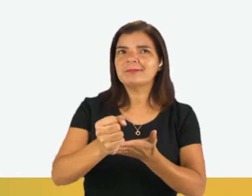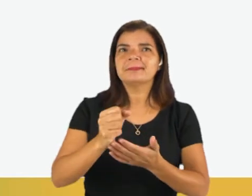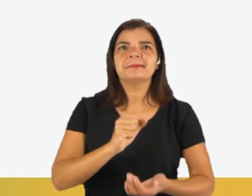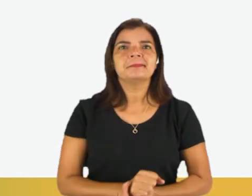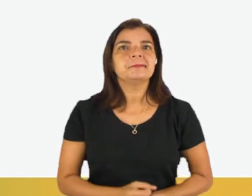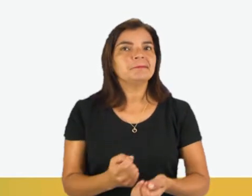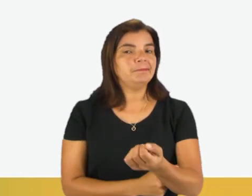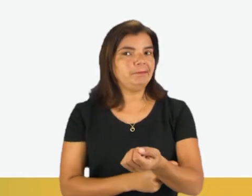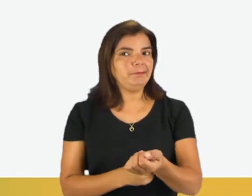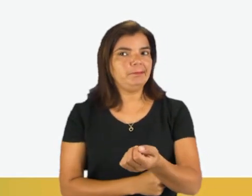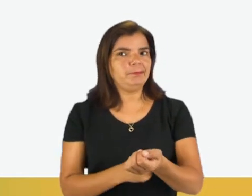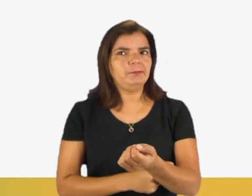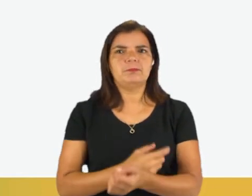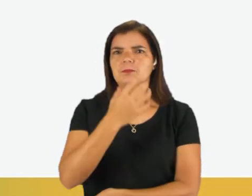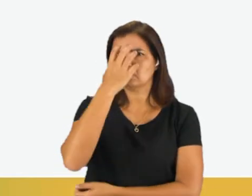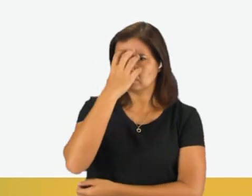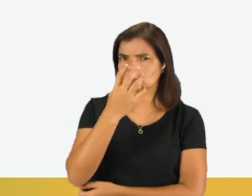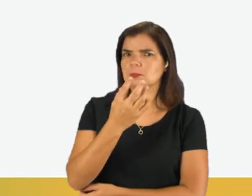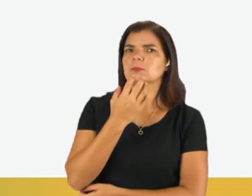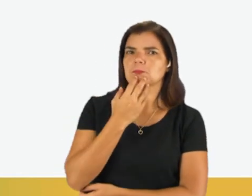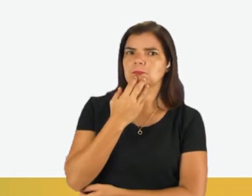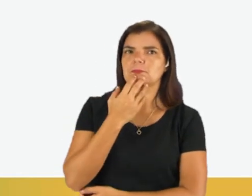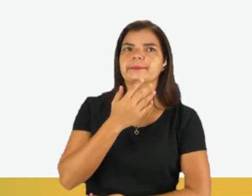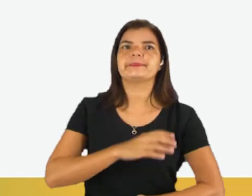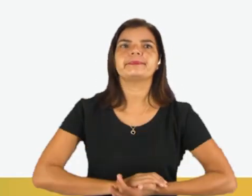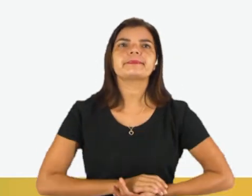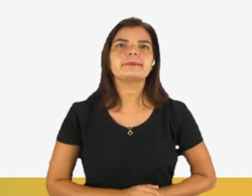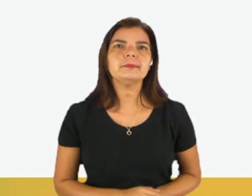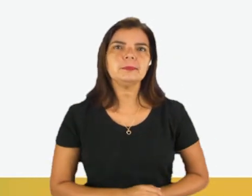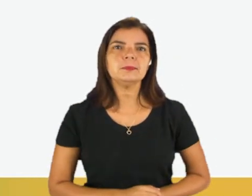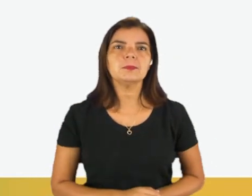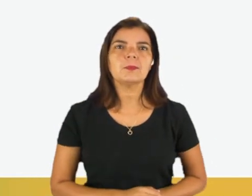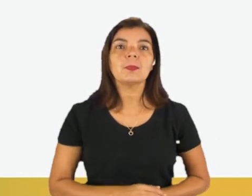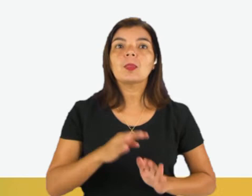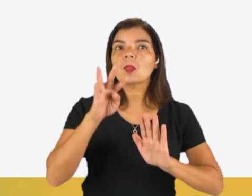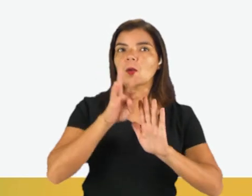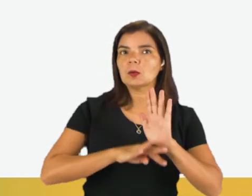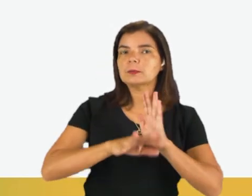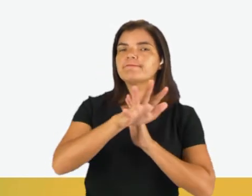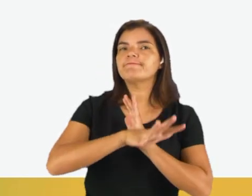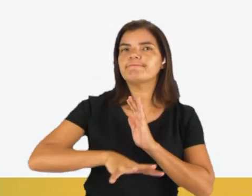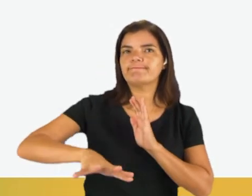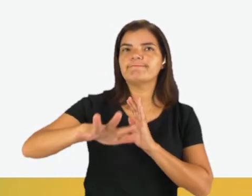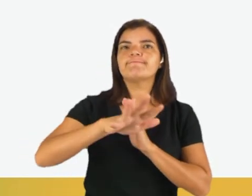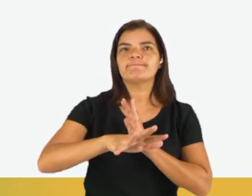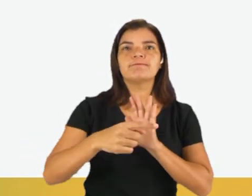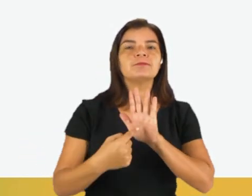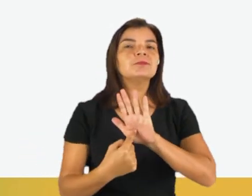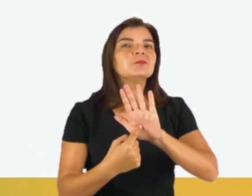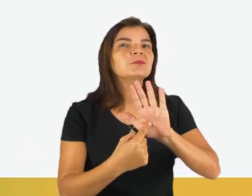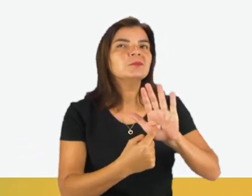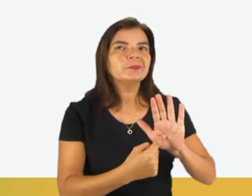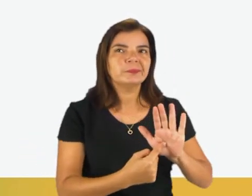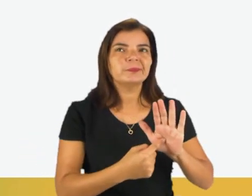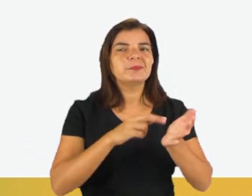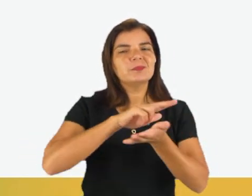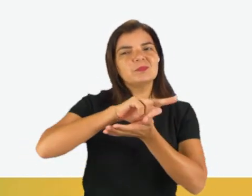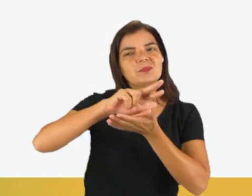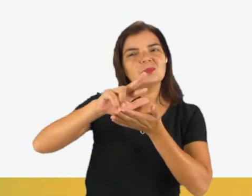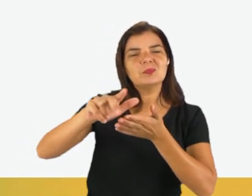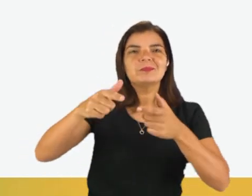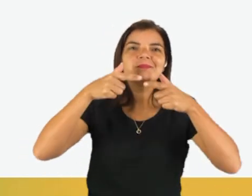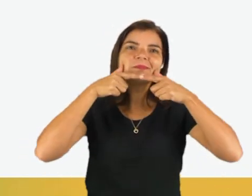Estou nervoso. Estou zangado. No texto em geral, é comum a